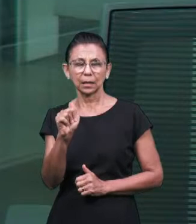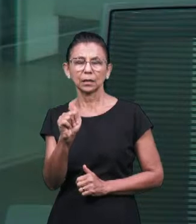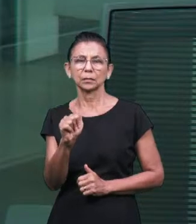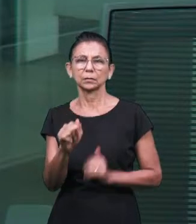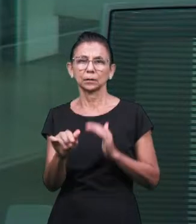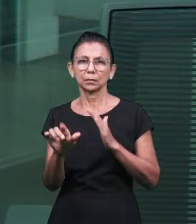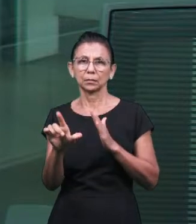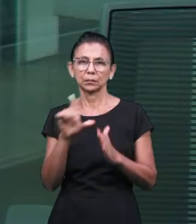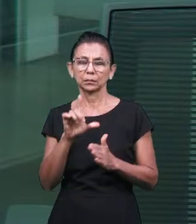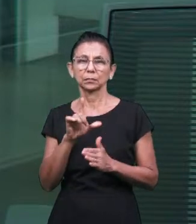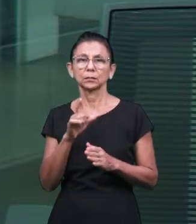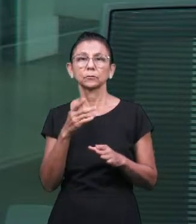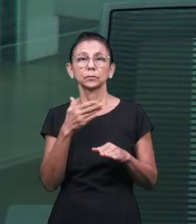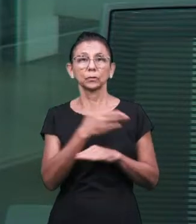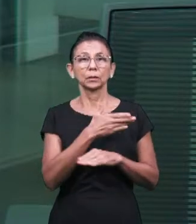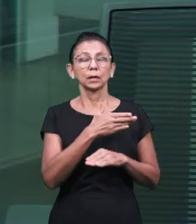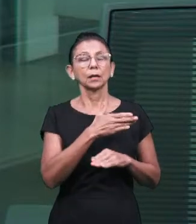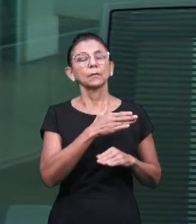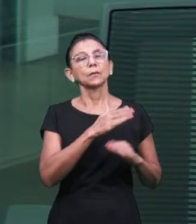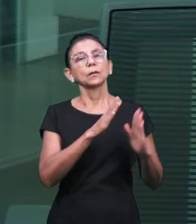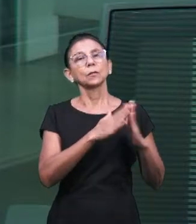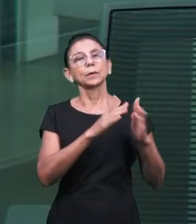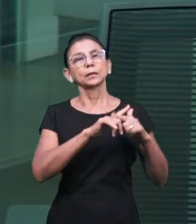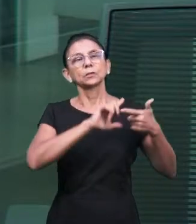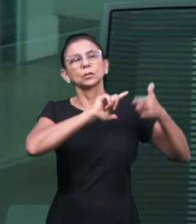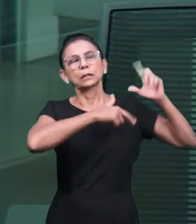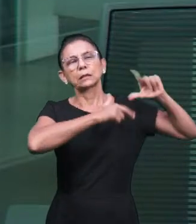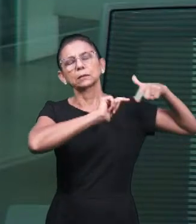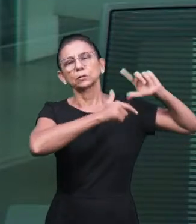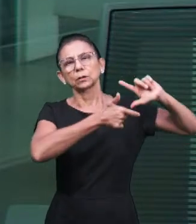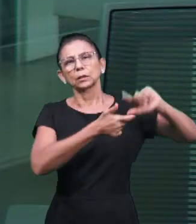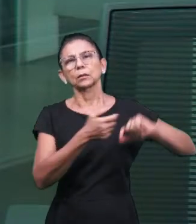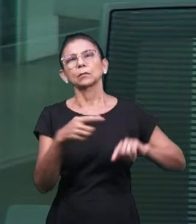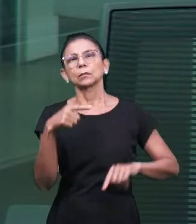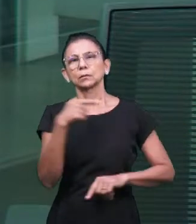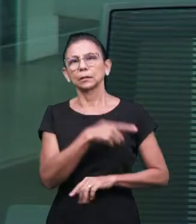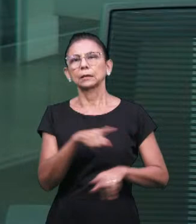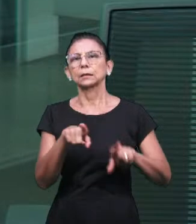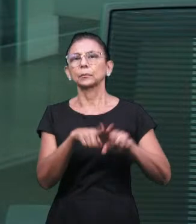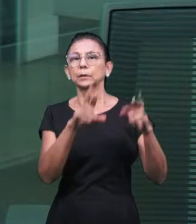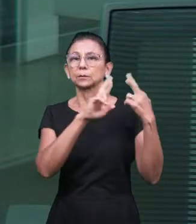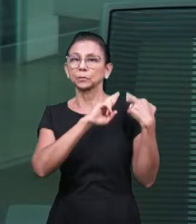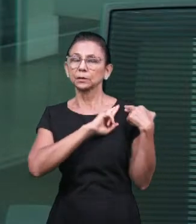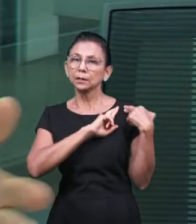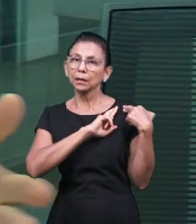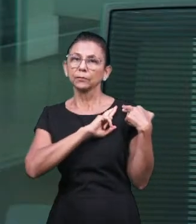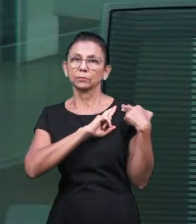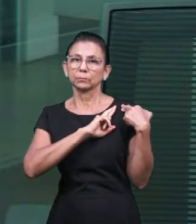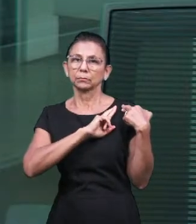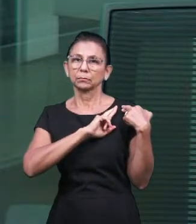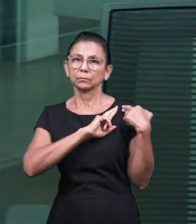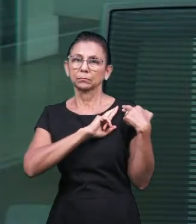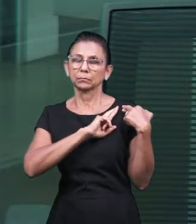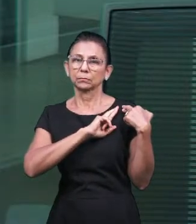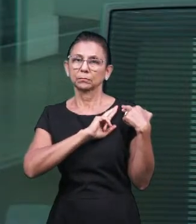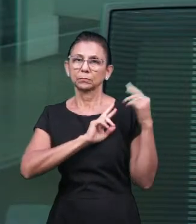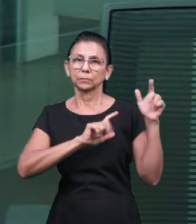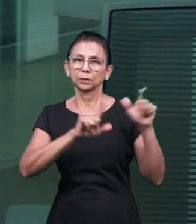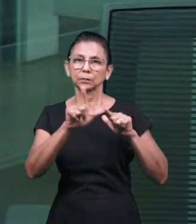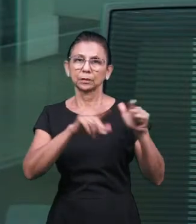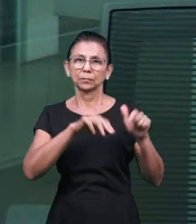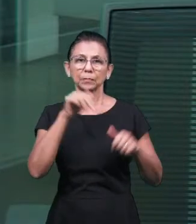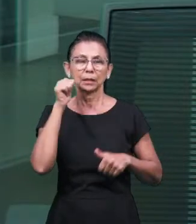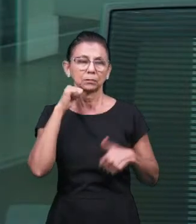tradicional, ela era responsável pelo trabalho de senhoras. Então ela veio com a experiência de lá de onde